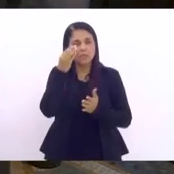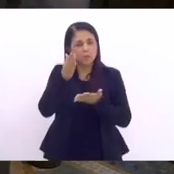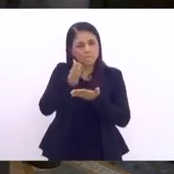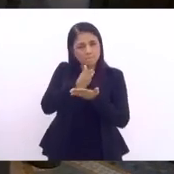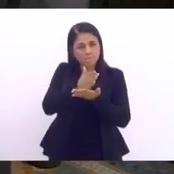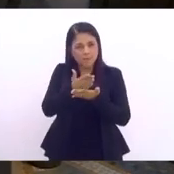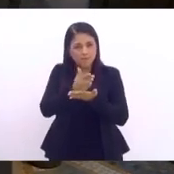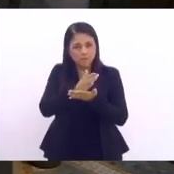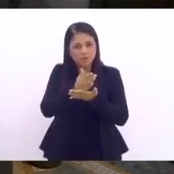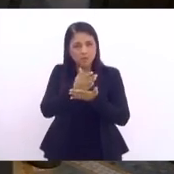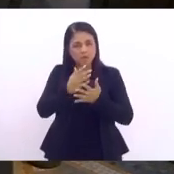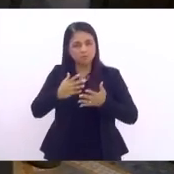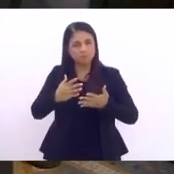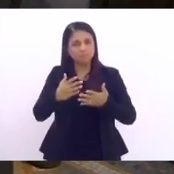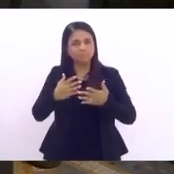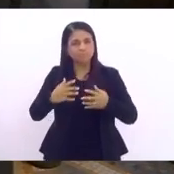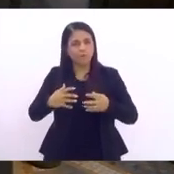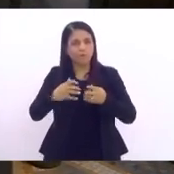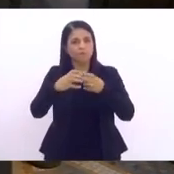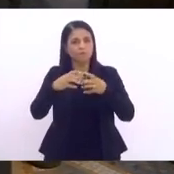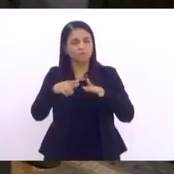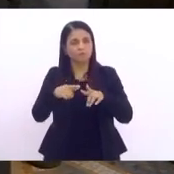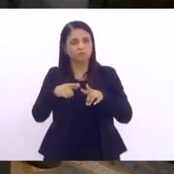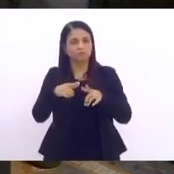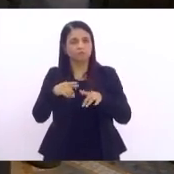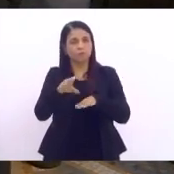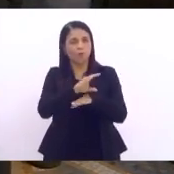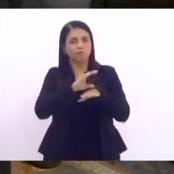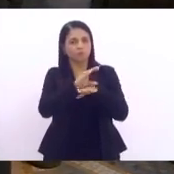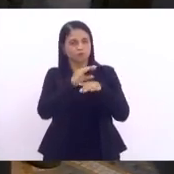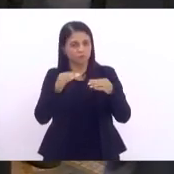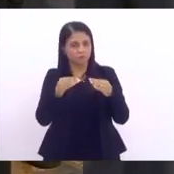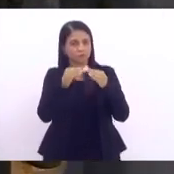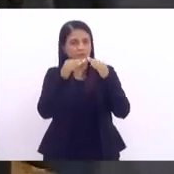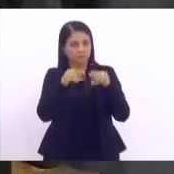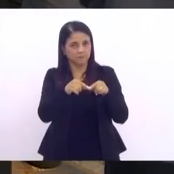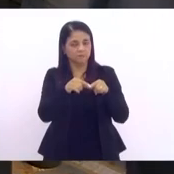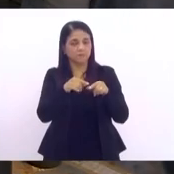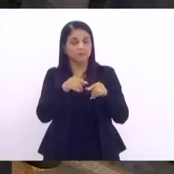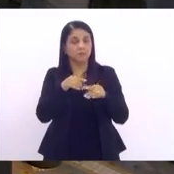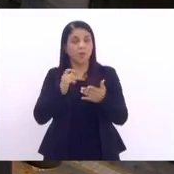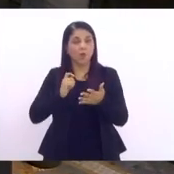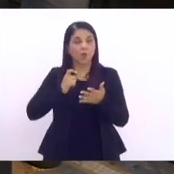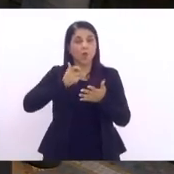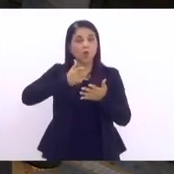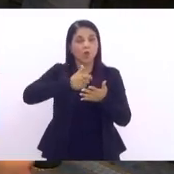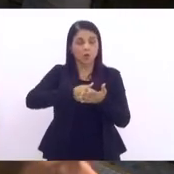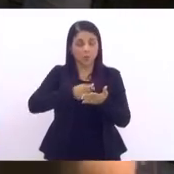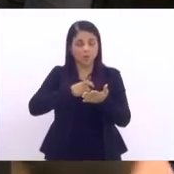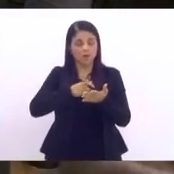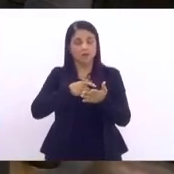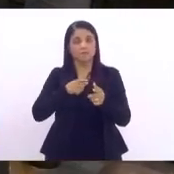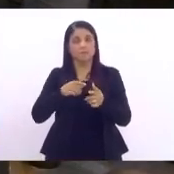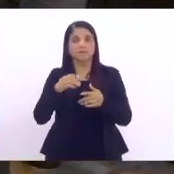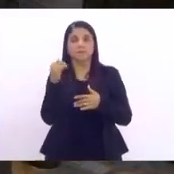constitucionalidade para você poder cobrar sobre energia e telecomunicações a sobrealíquota